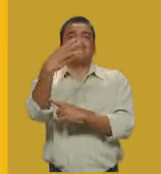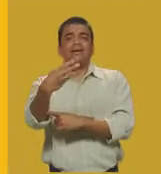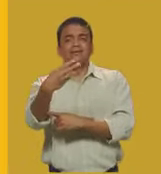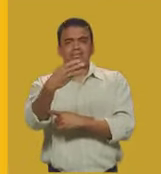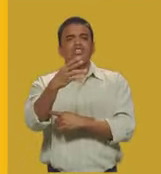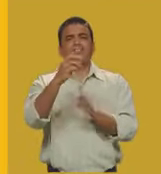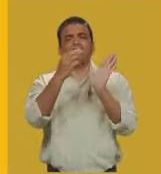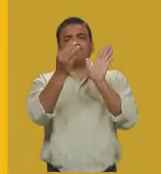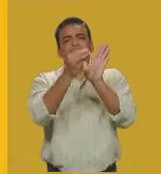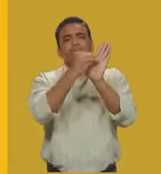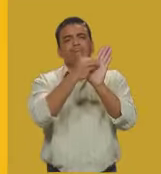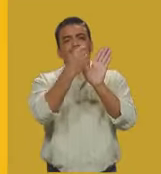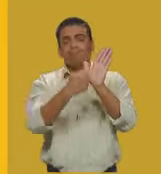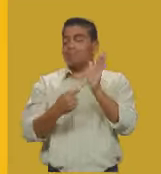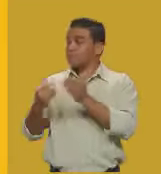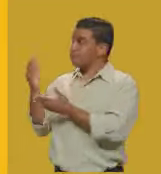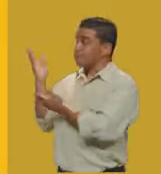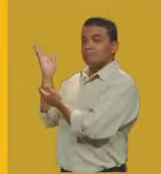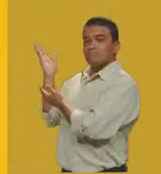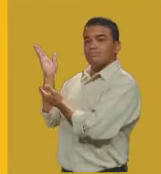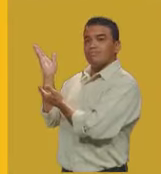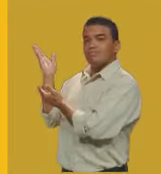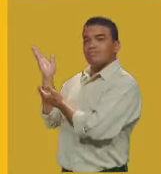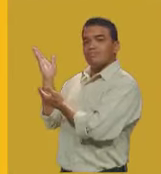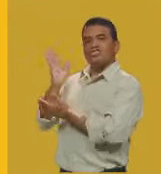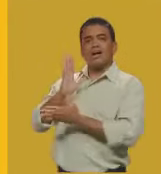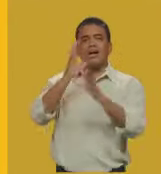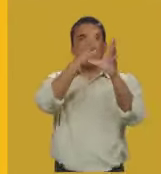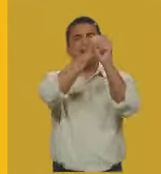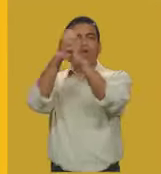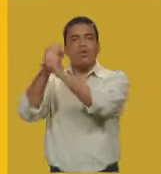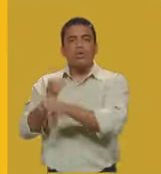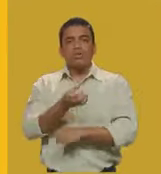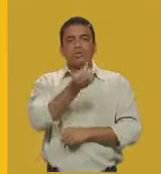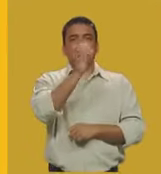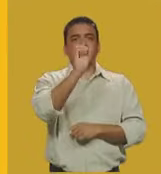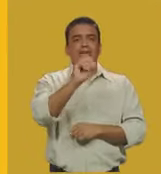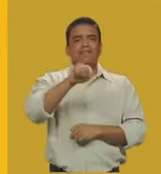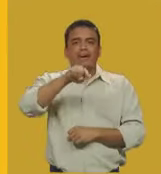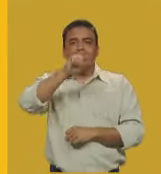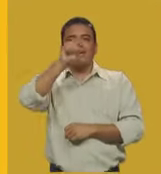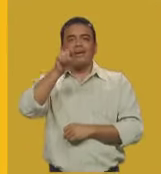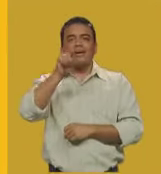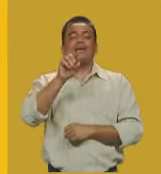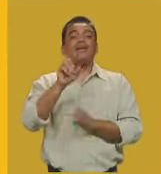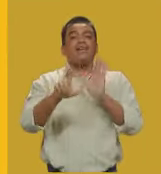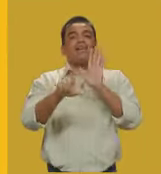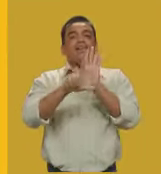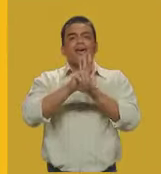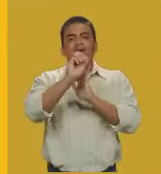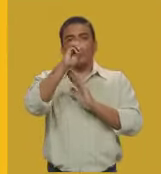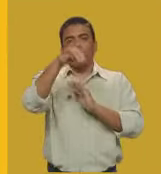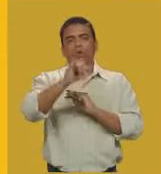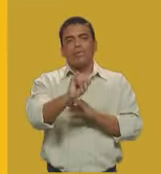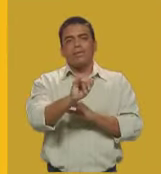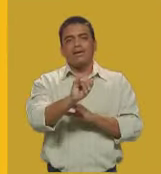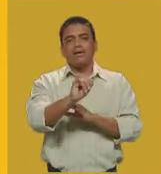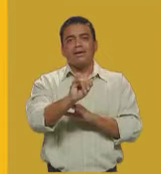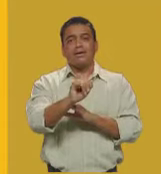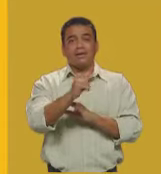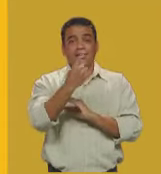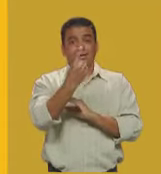aqui para vocês verem, 60 ohms. Calculando a corrente aqui, gente, corrente é lei de Ohm. I é igual a U